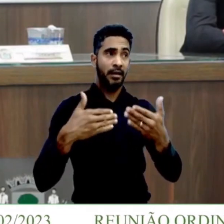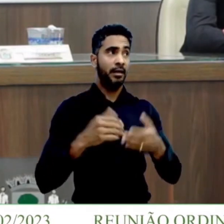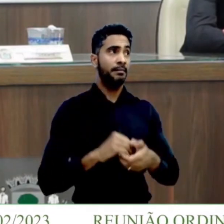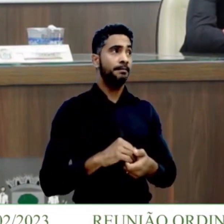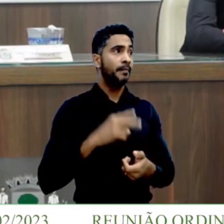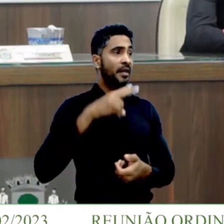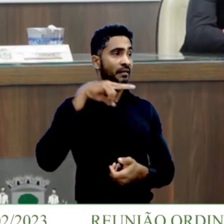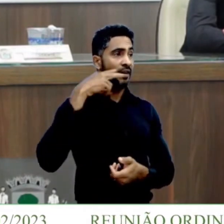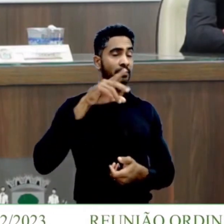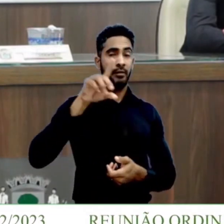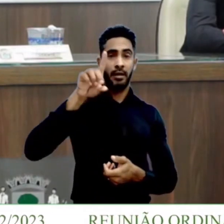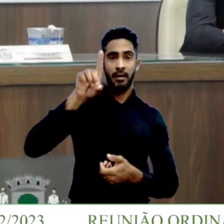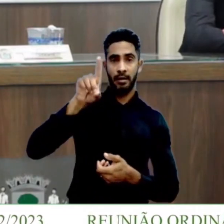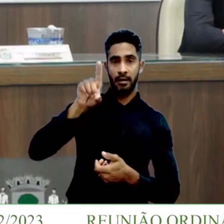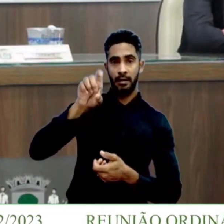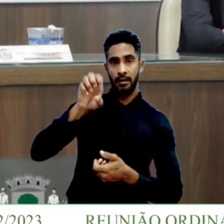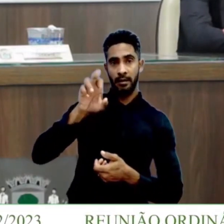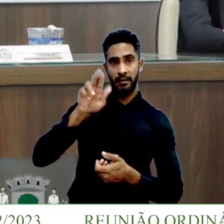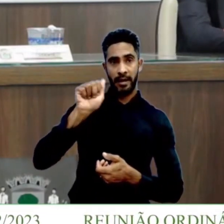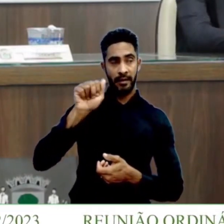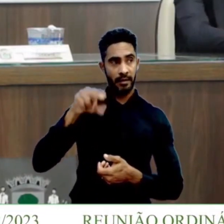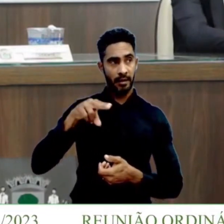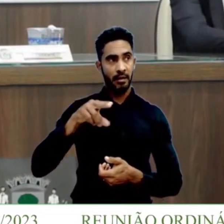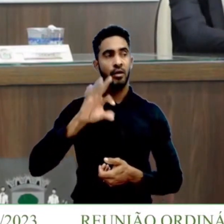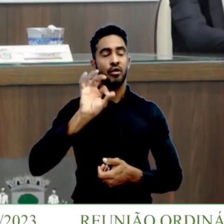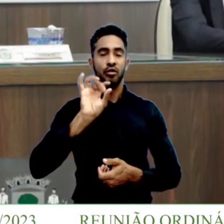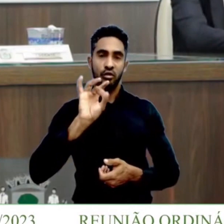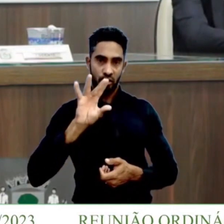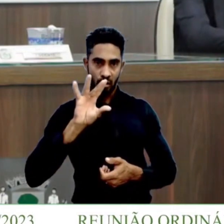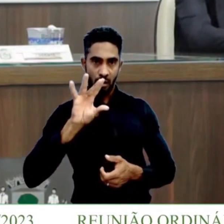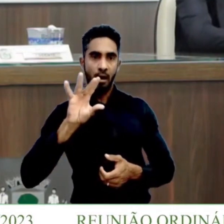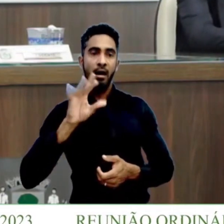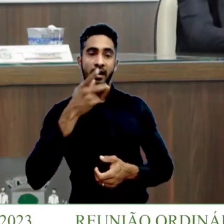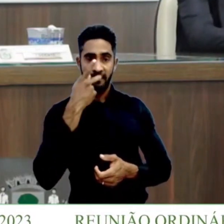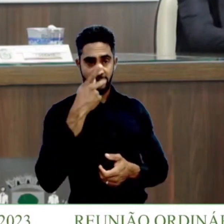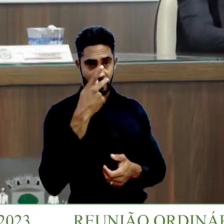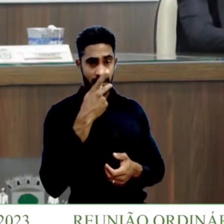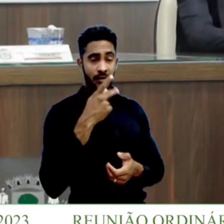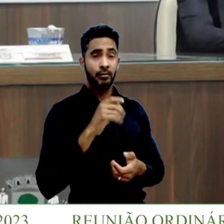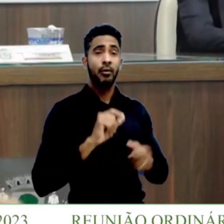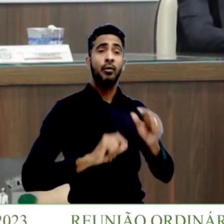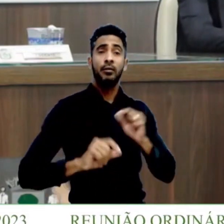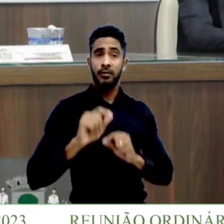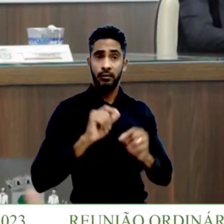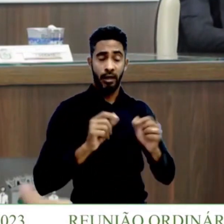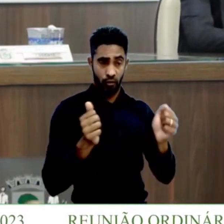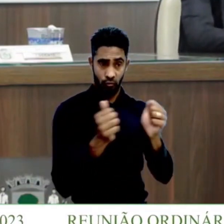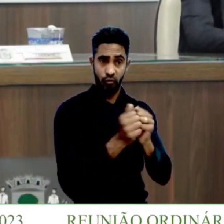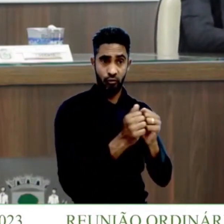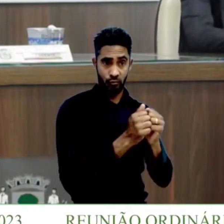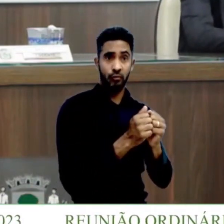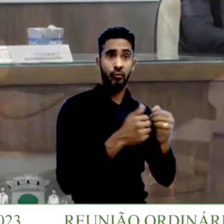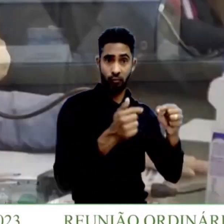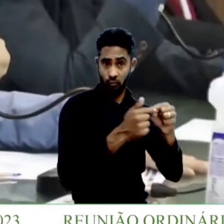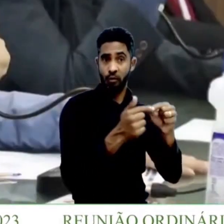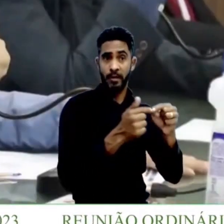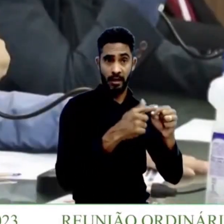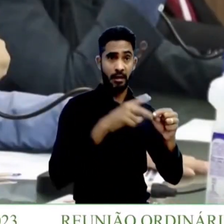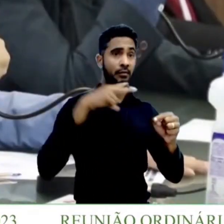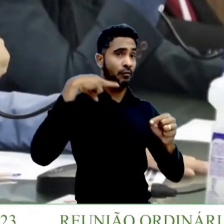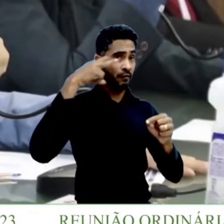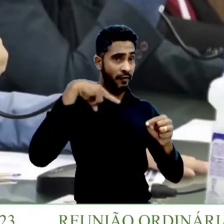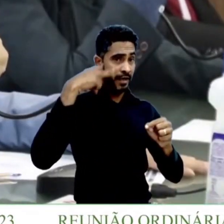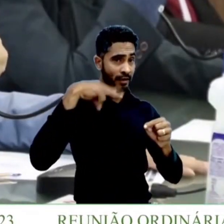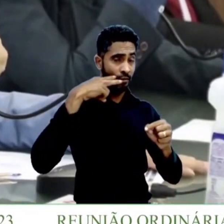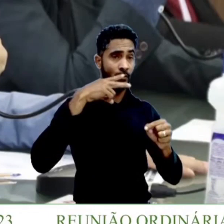palavra, vereador Derlan. Presidente, só complementar na fala do vereador Ramon, que, né, com maestria